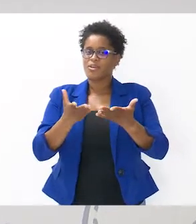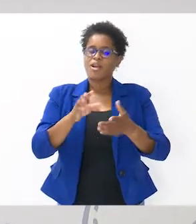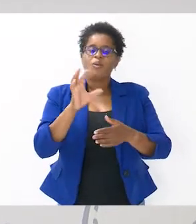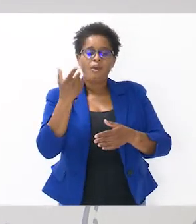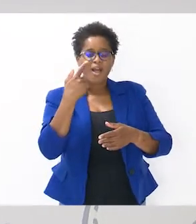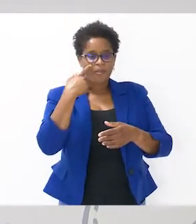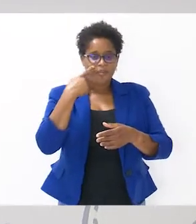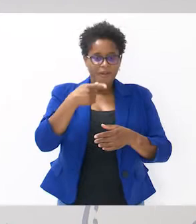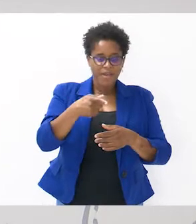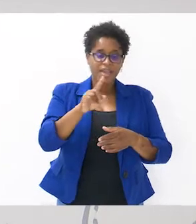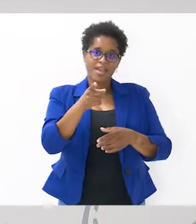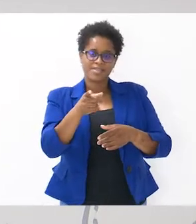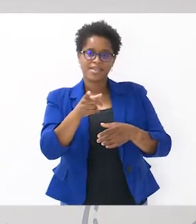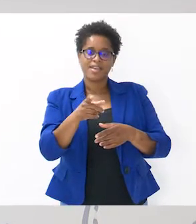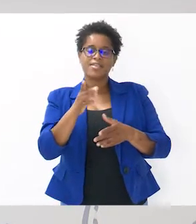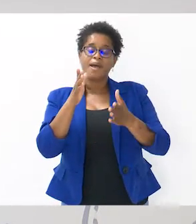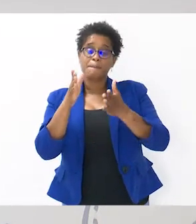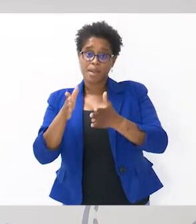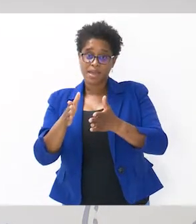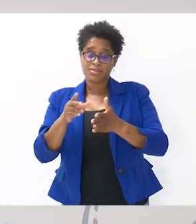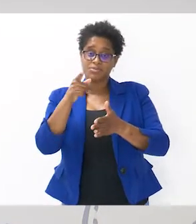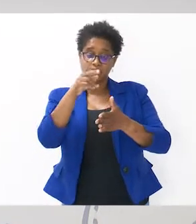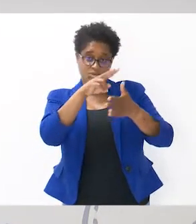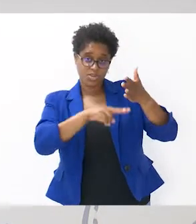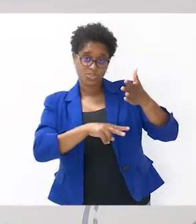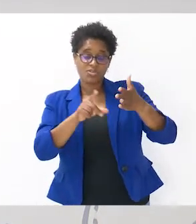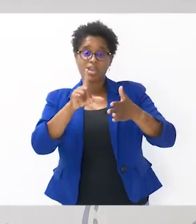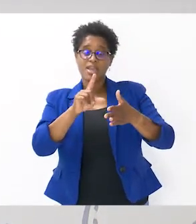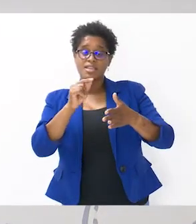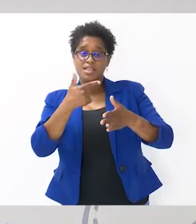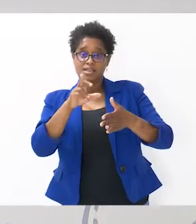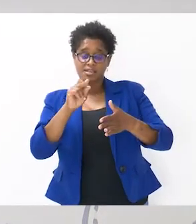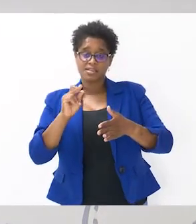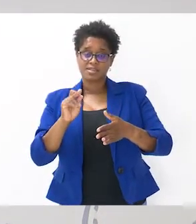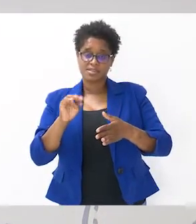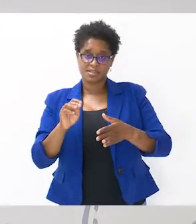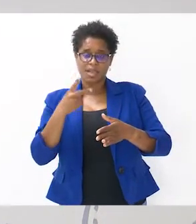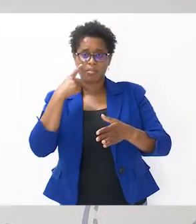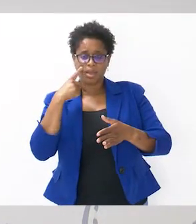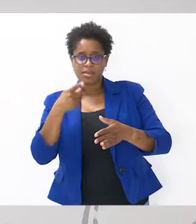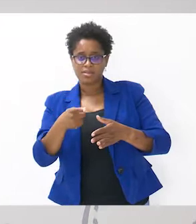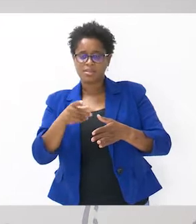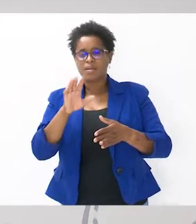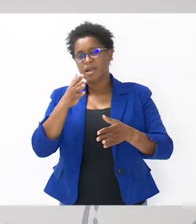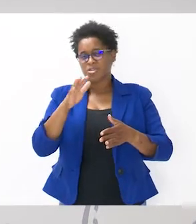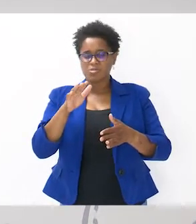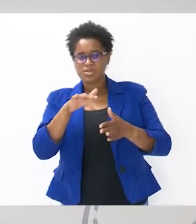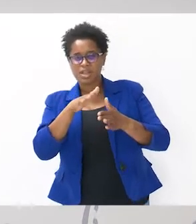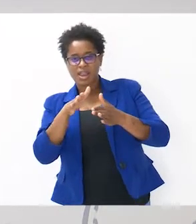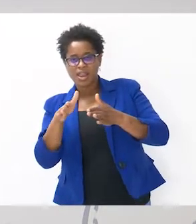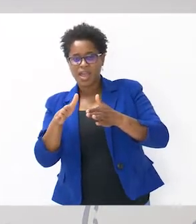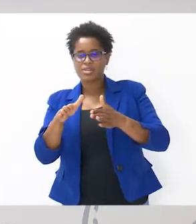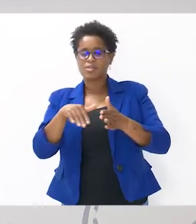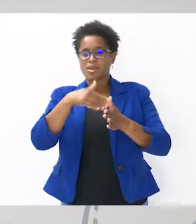quando aparece essa parte num texto em que as letras aparecem ligeiramente